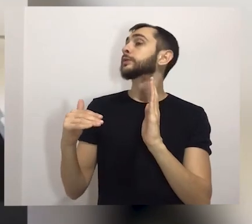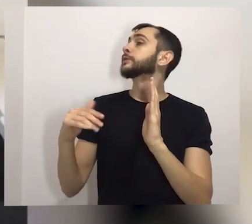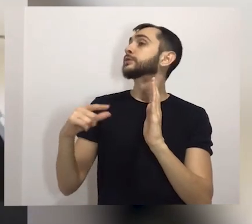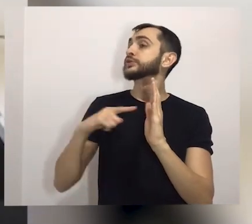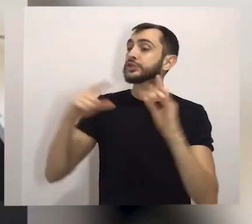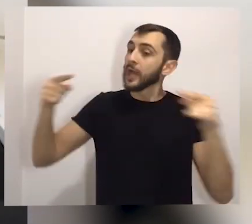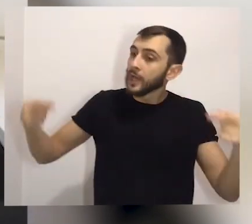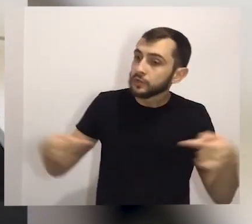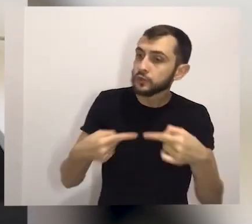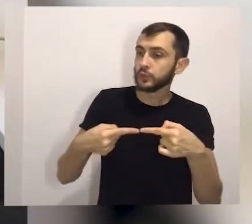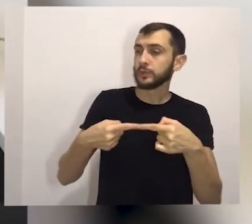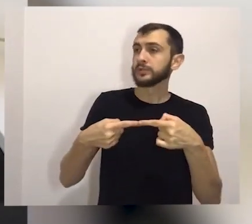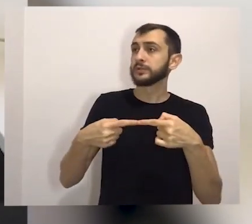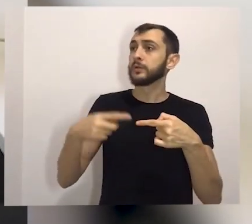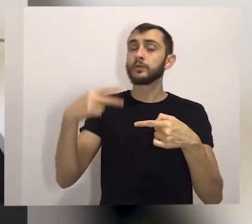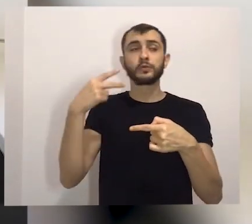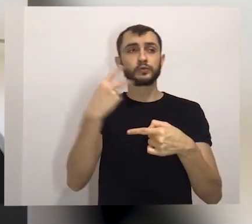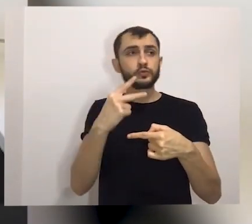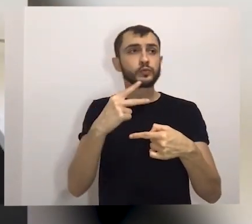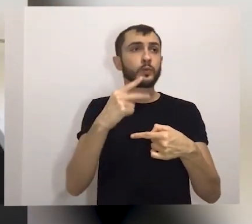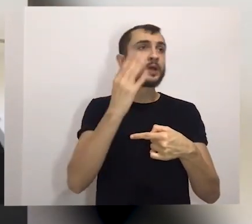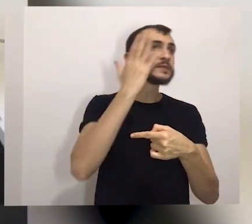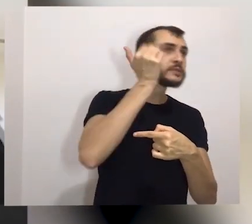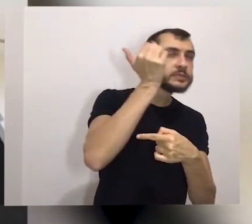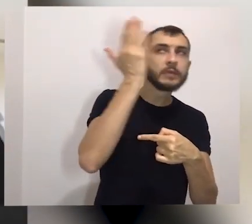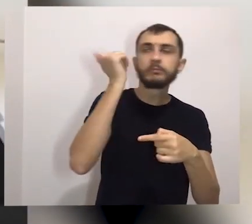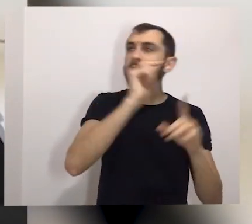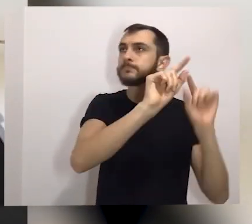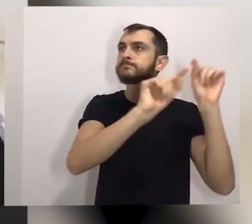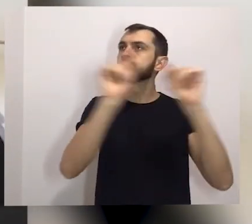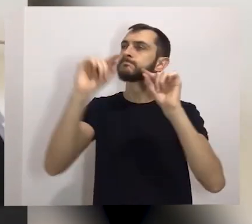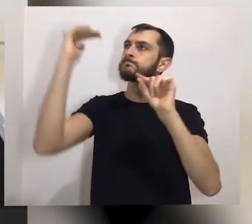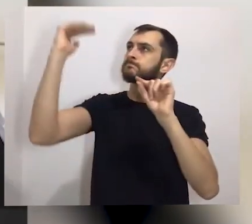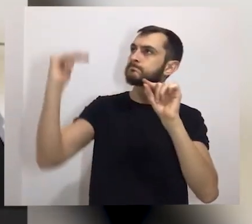aprendizagem e desenvolvimento e sua articulação com a